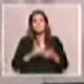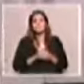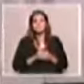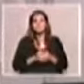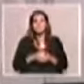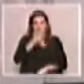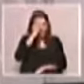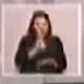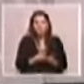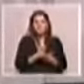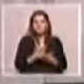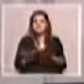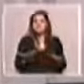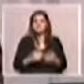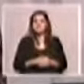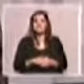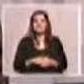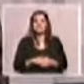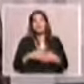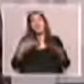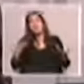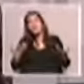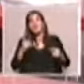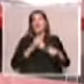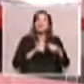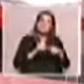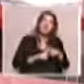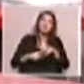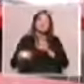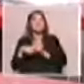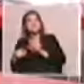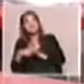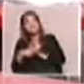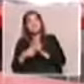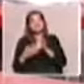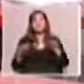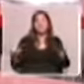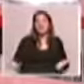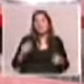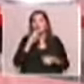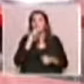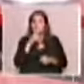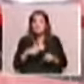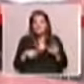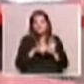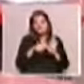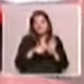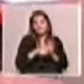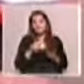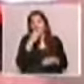é, que para além, enfim, das vantagens e desvantagens, das eventuais desvantagens